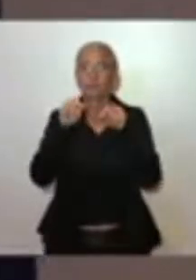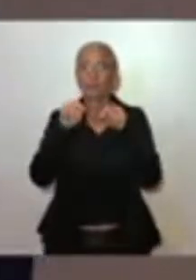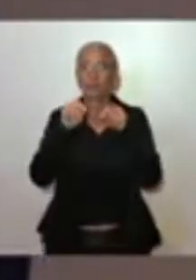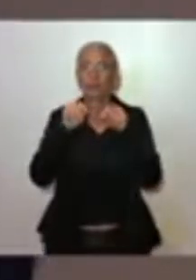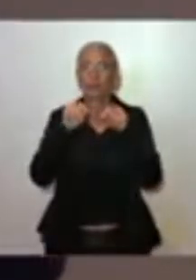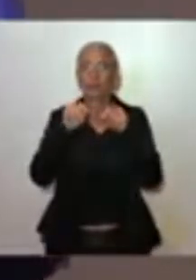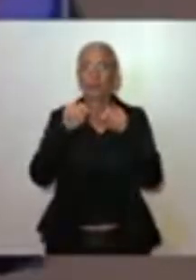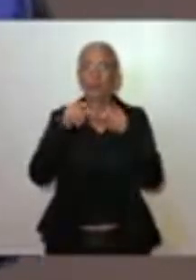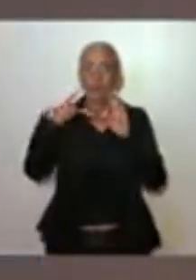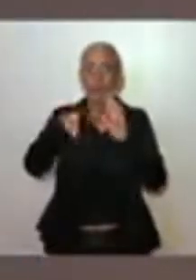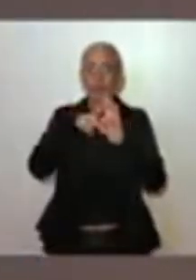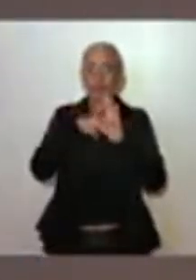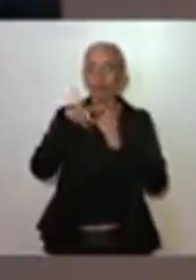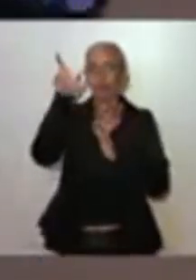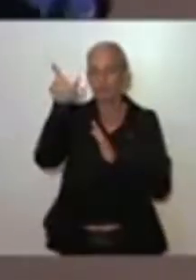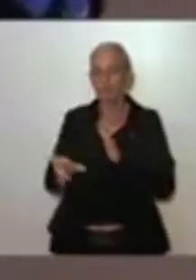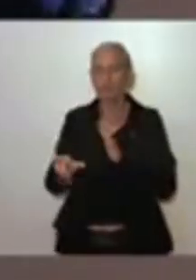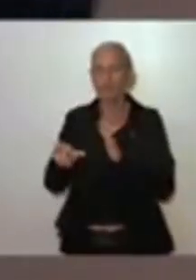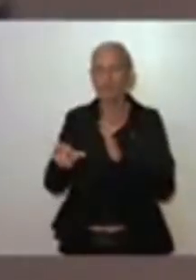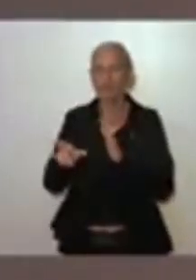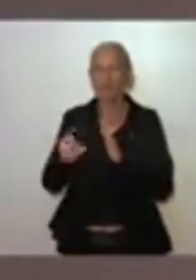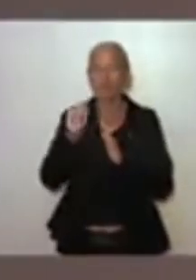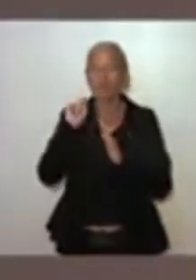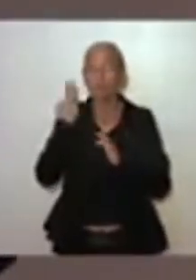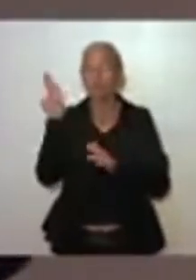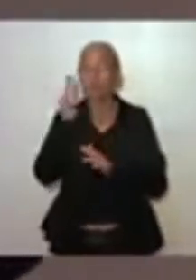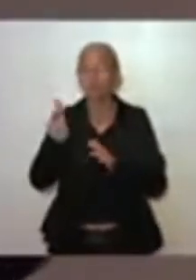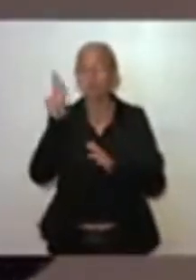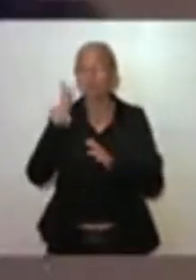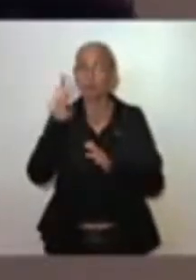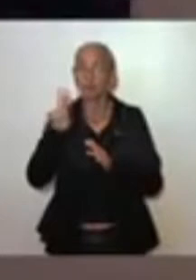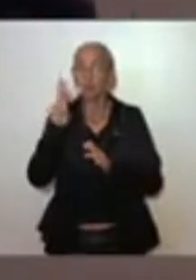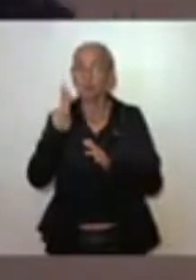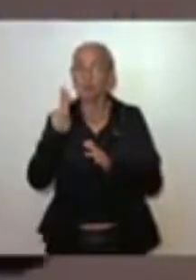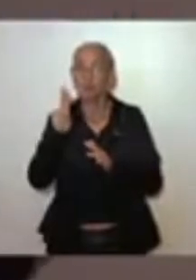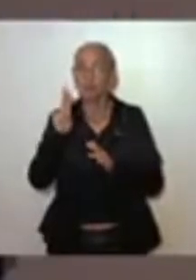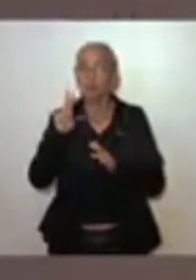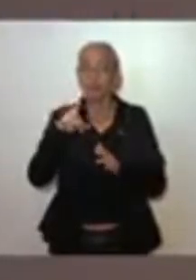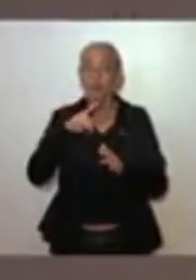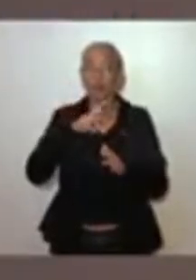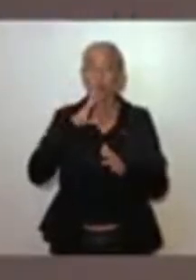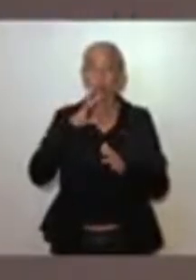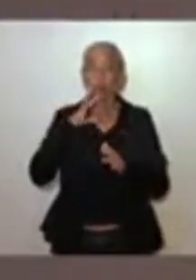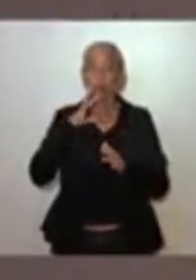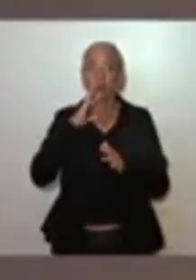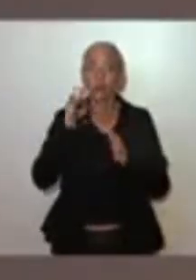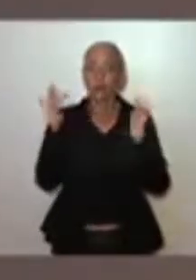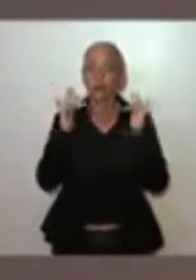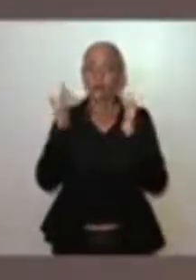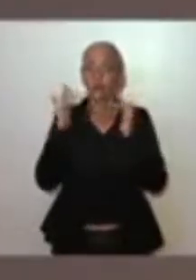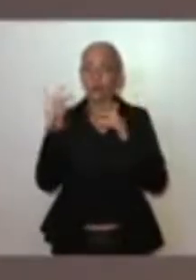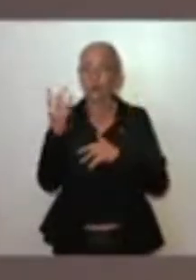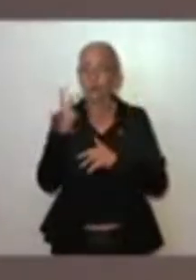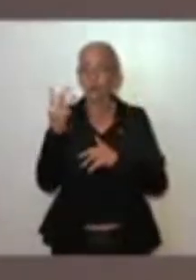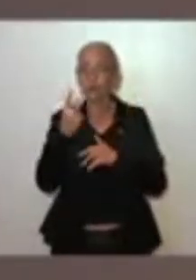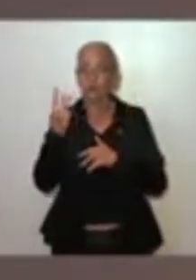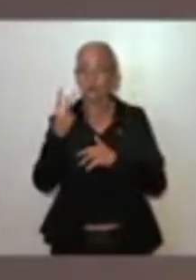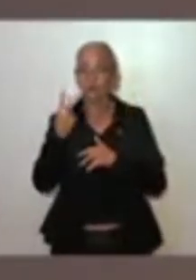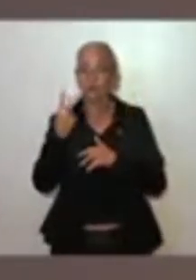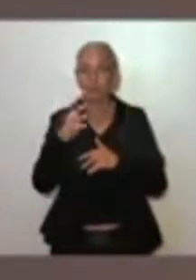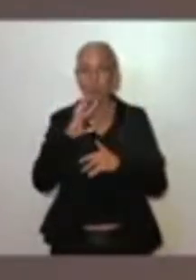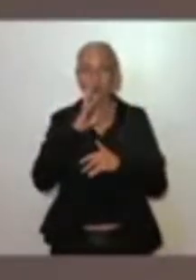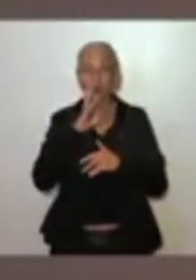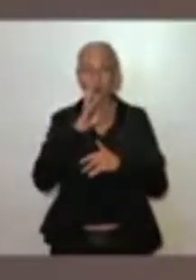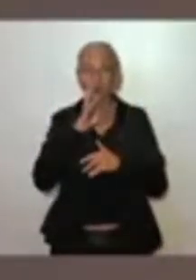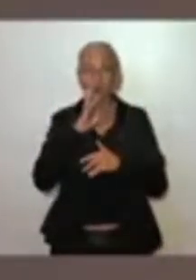próprio interessado apenas cruzando as informações que já tem sobre os pretendentes e a pretendida ou o pretendido